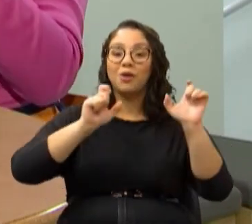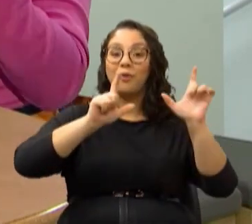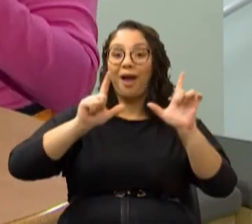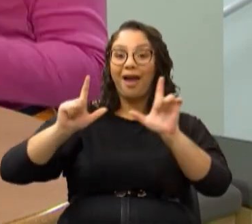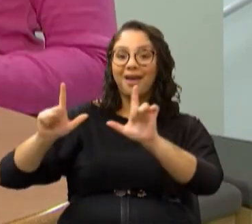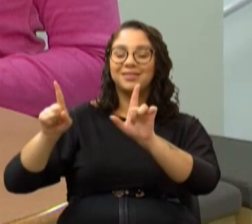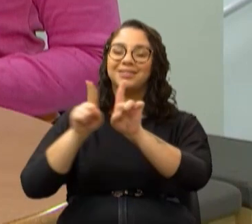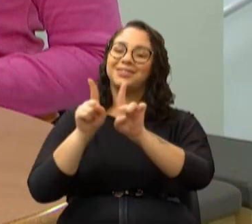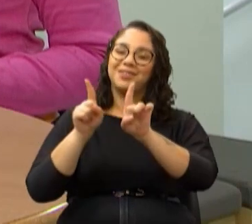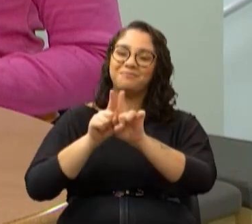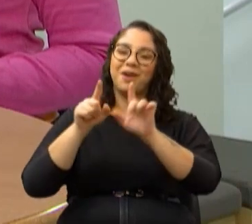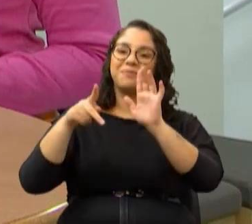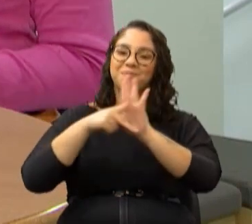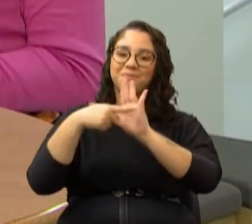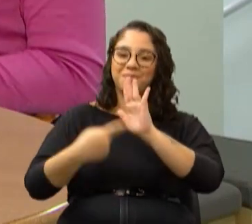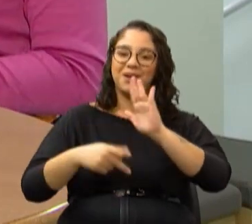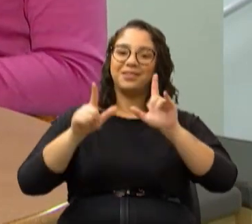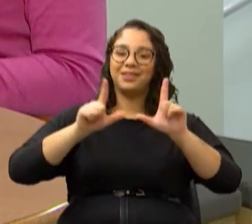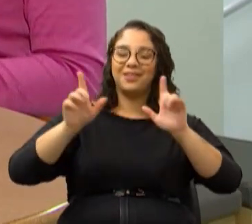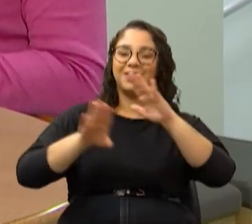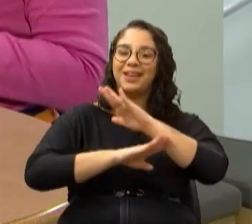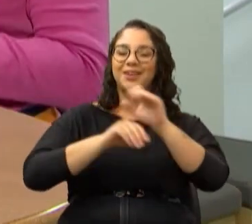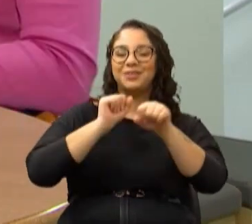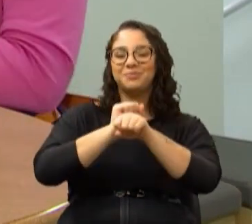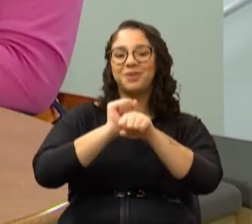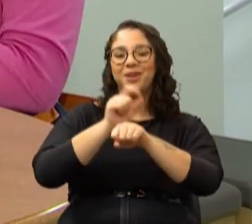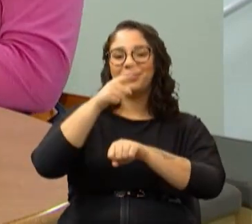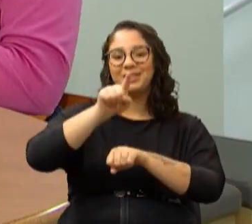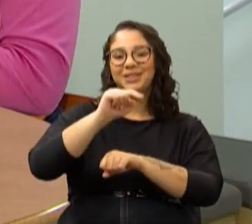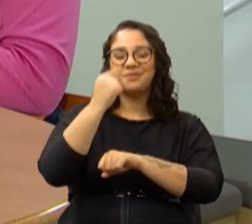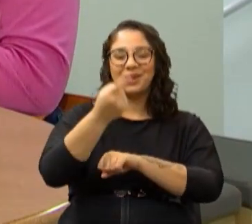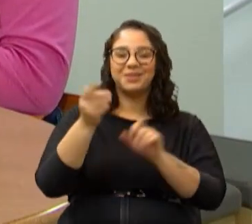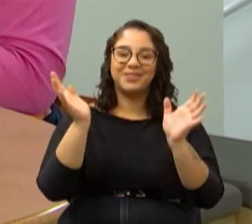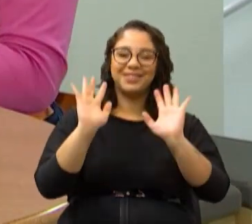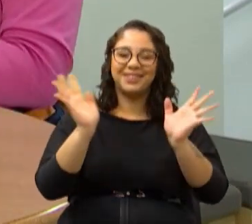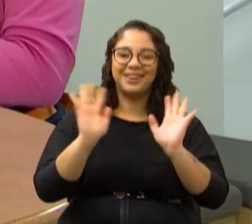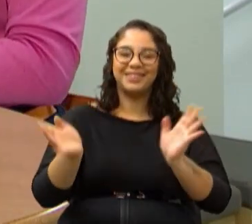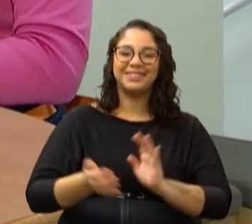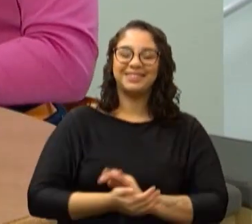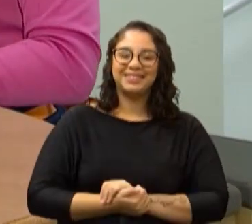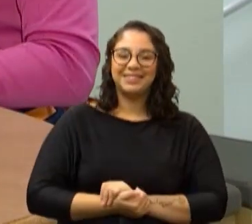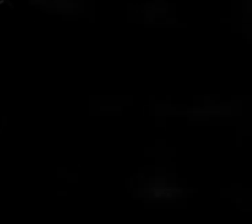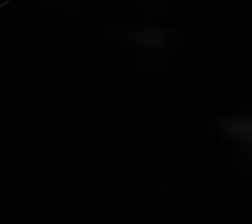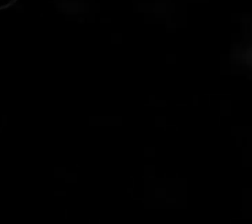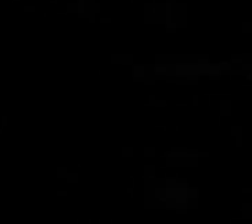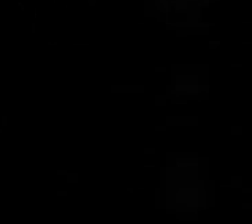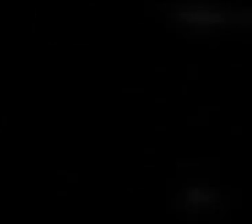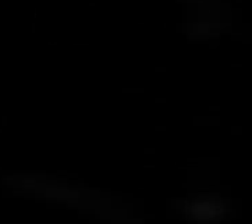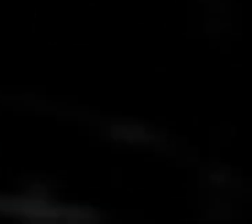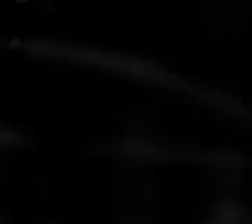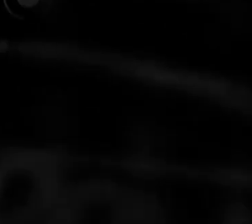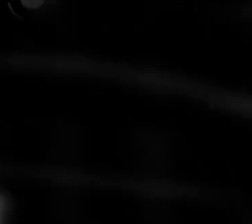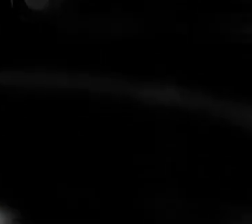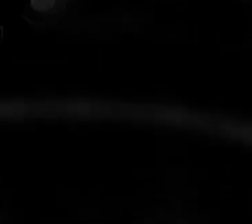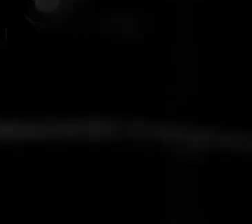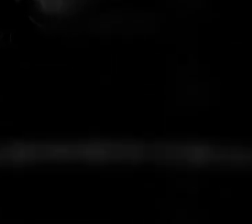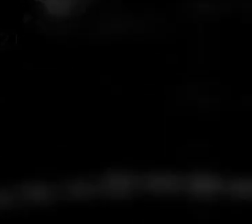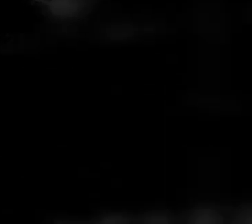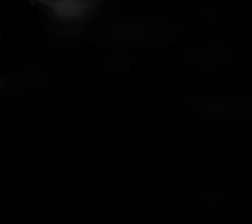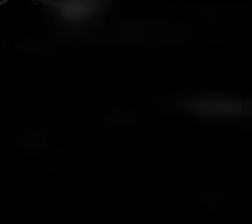edições, também dos nossos outros quadros da nossa grade. Eu espero vocês na próxima edição. Tchau, tchau!